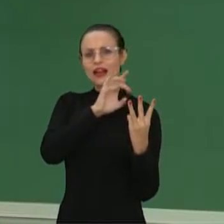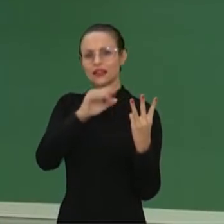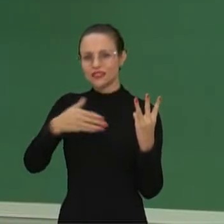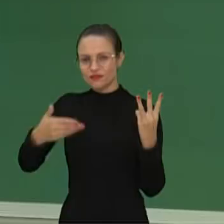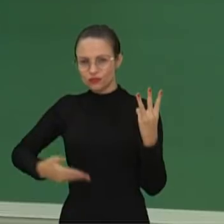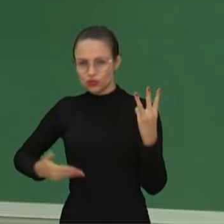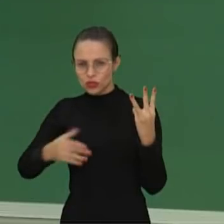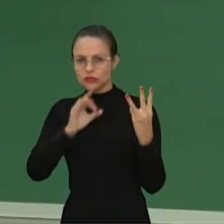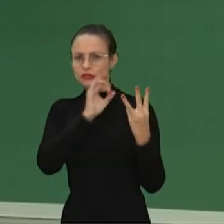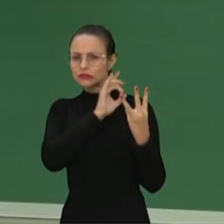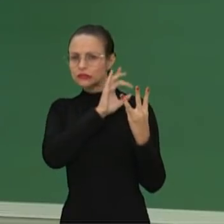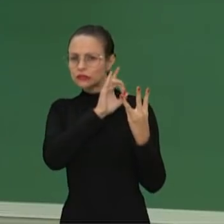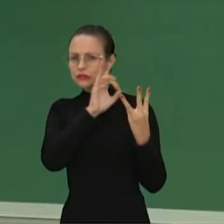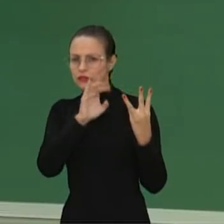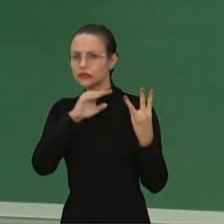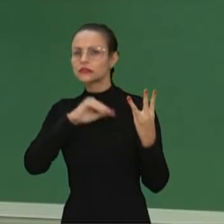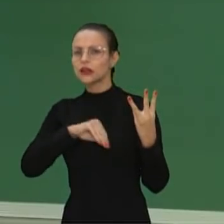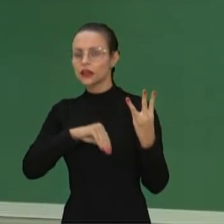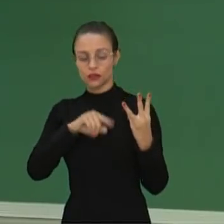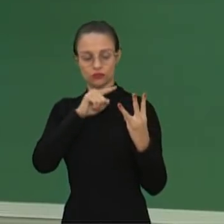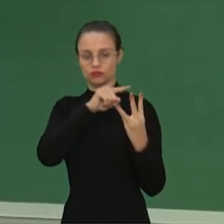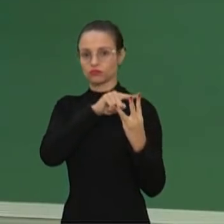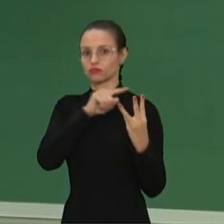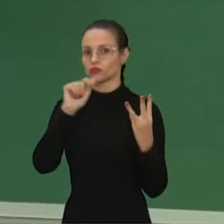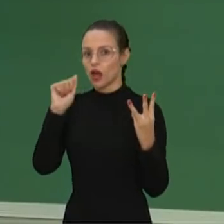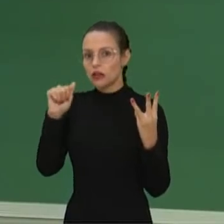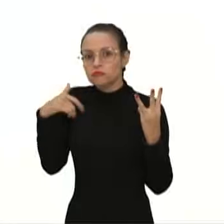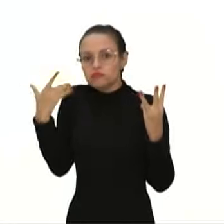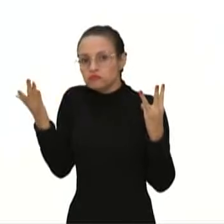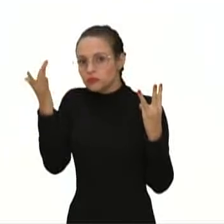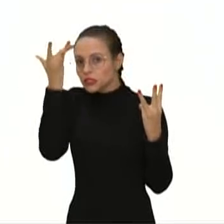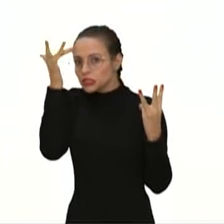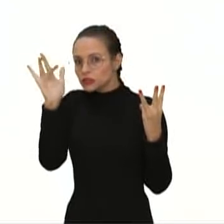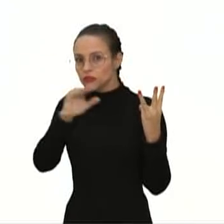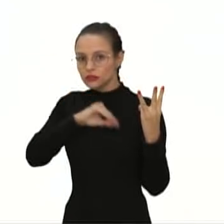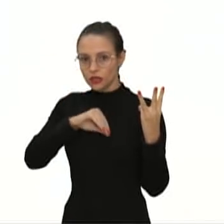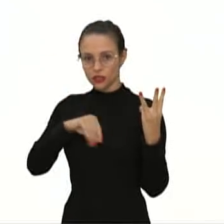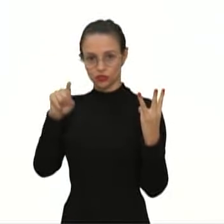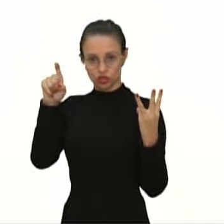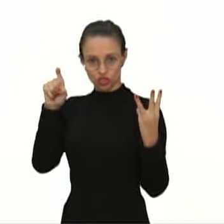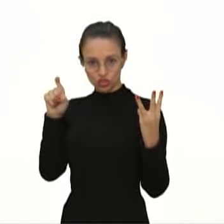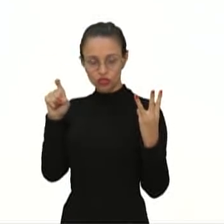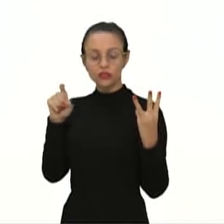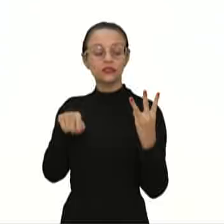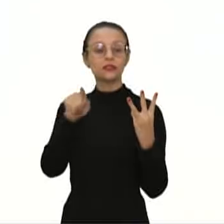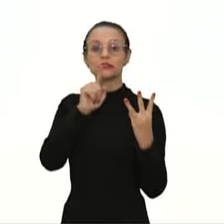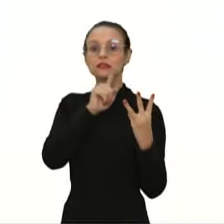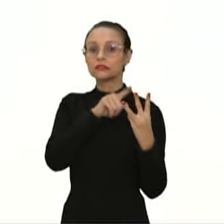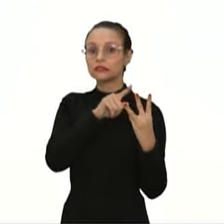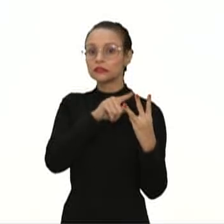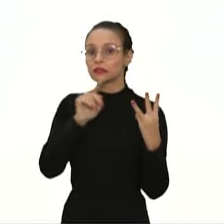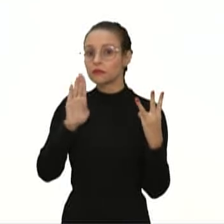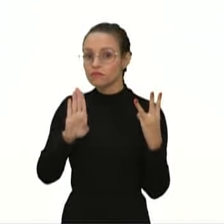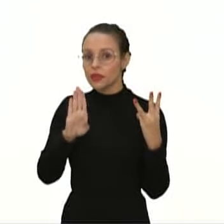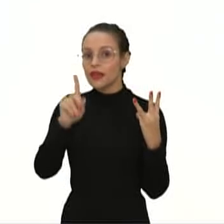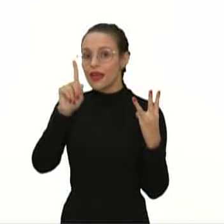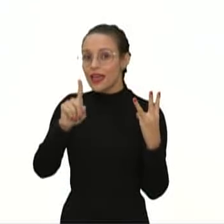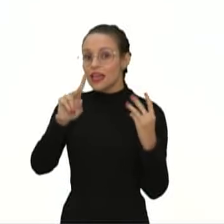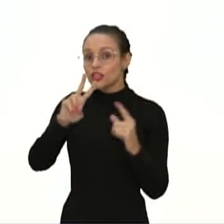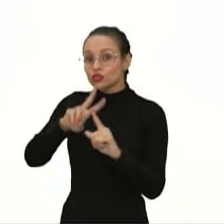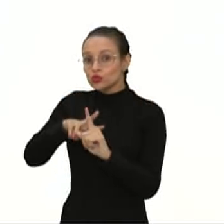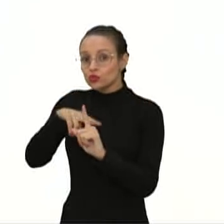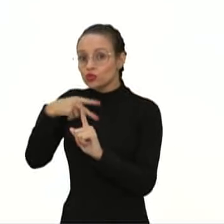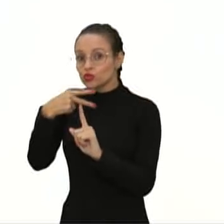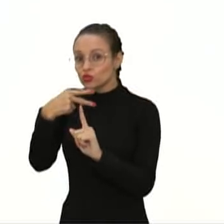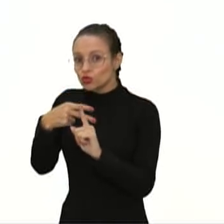problema, né? O funcionário A nós não temos quanto que recebe, é X. O funcionário B é o dobro do